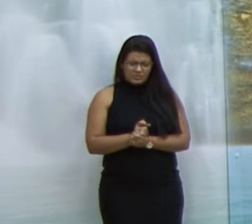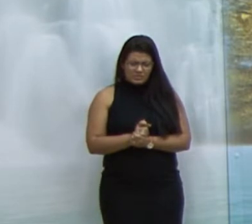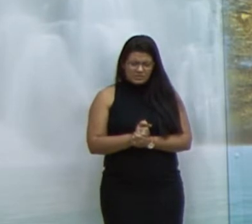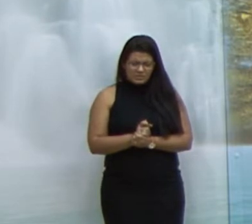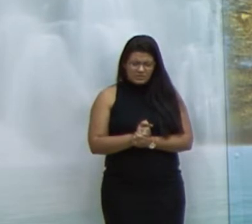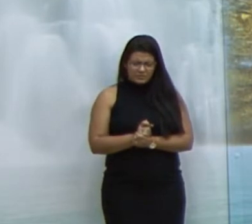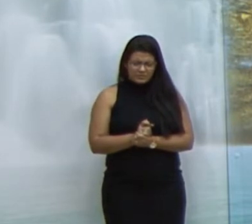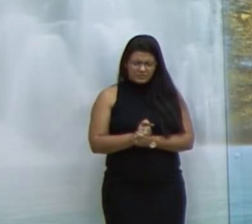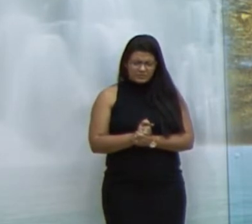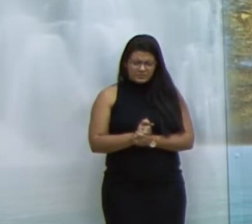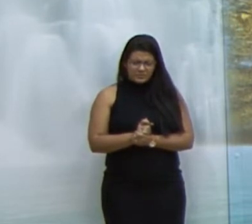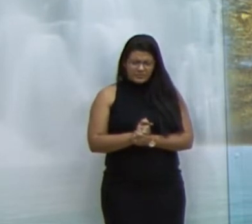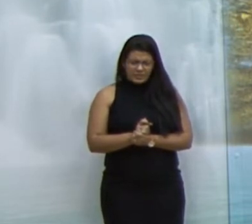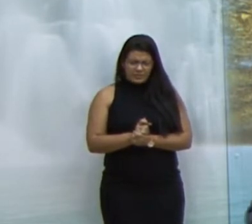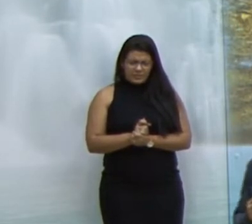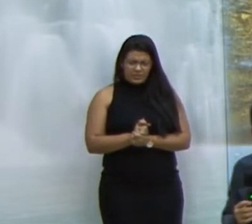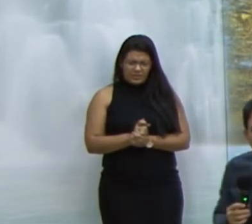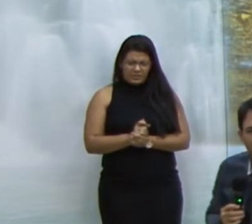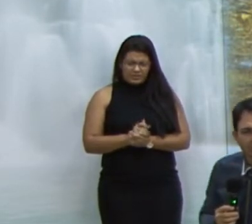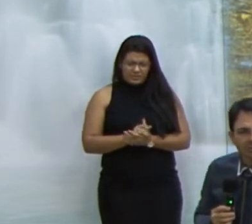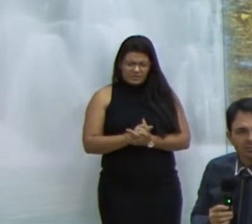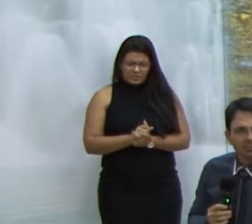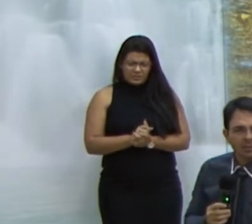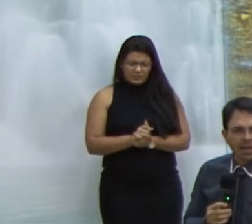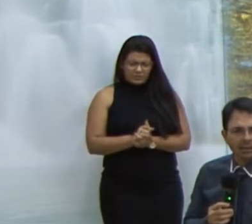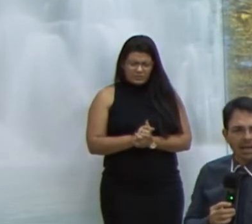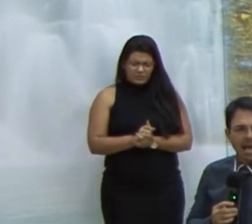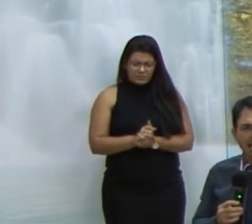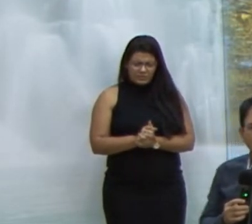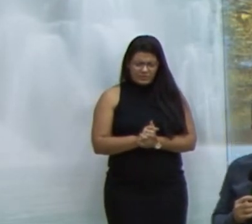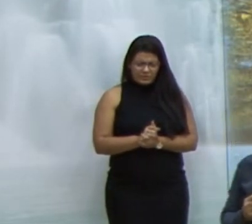os fornicários serão revelados,